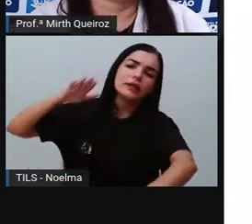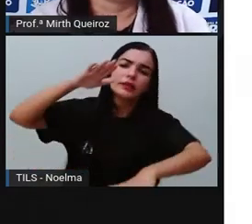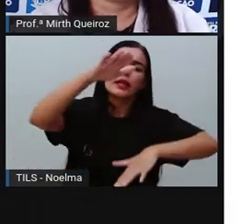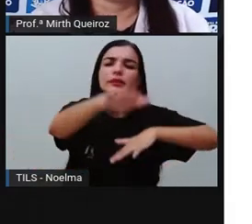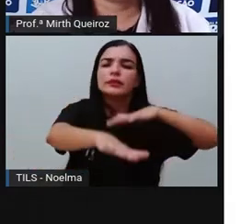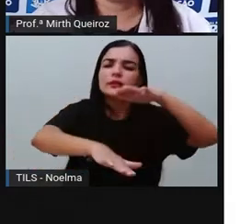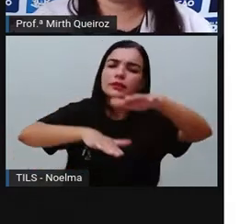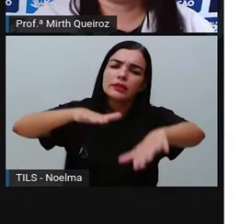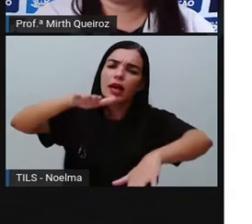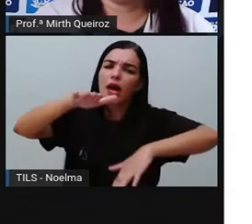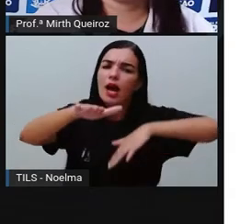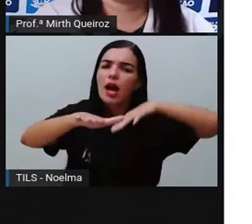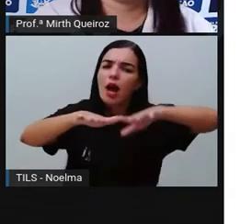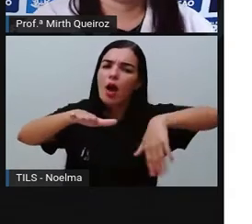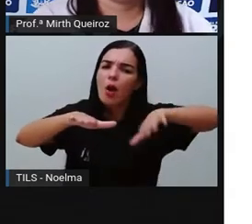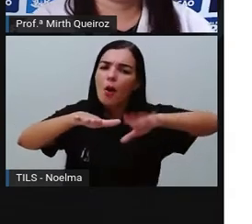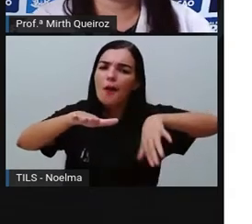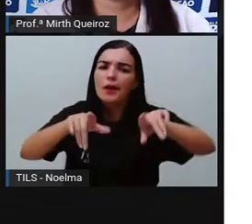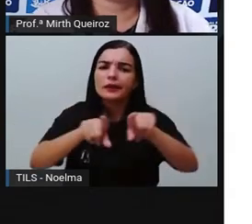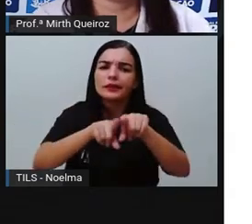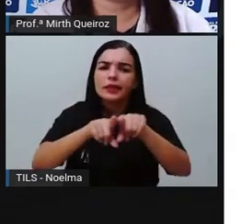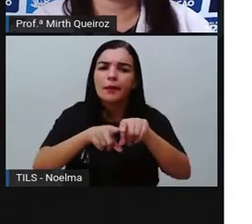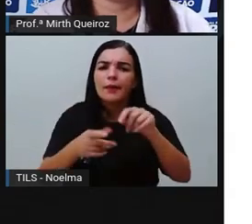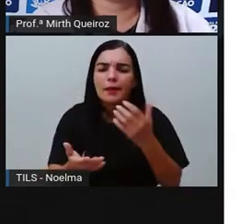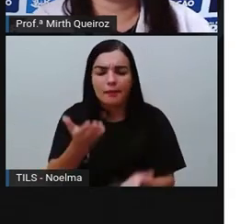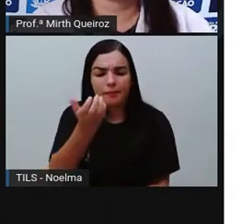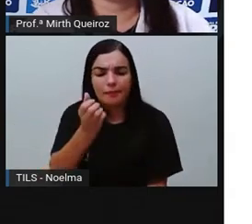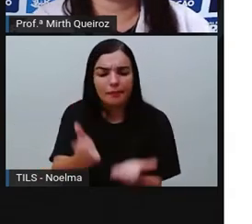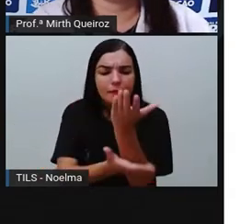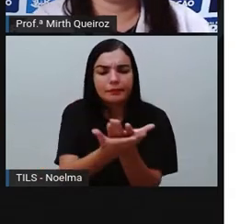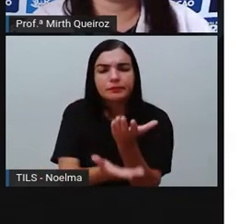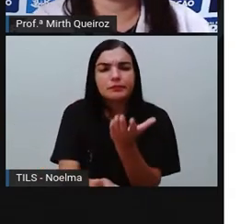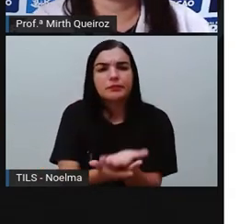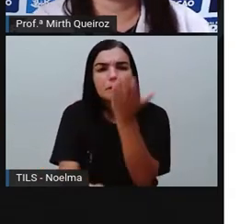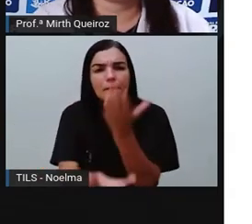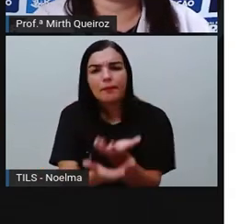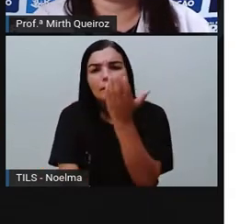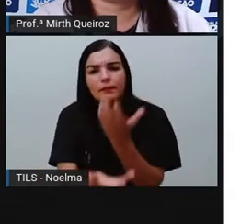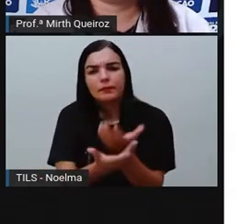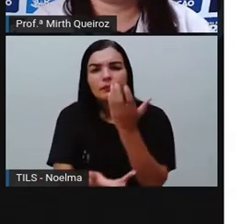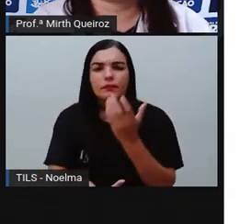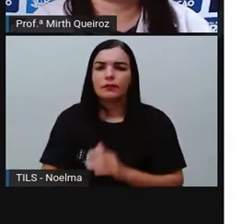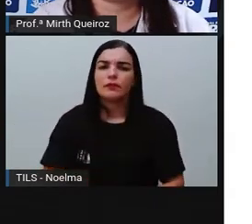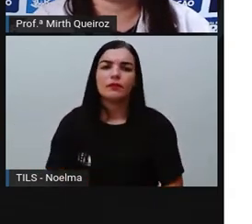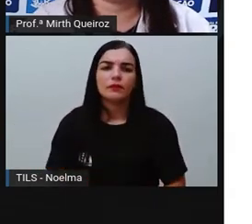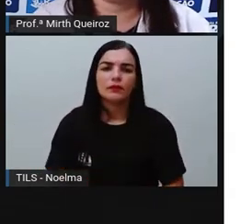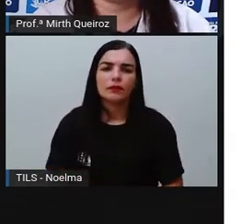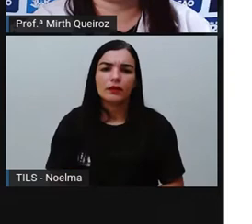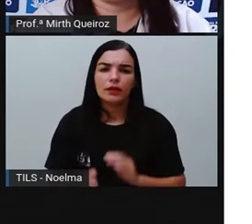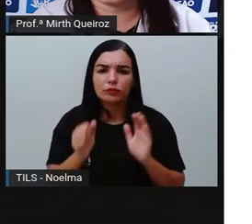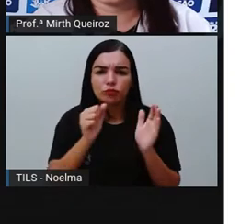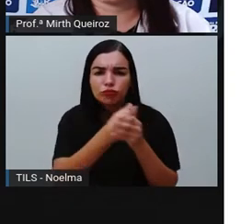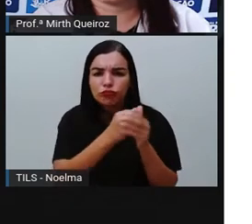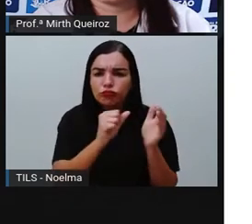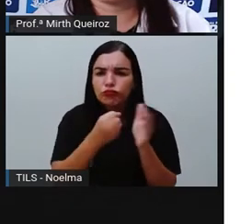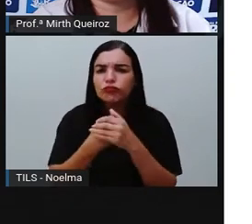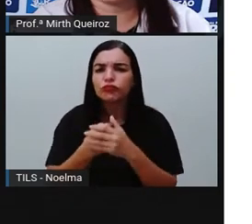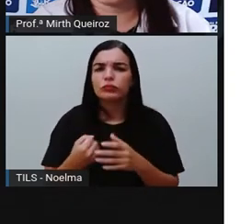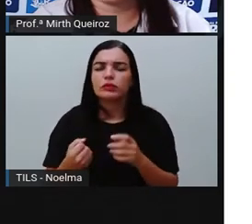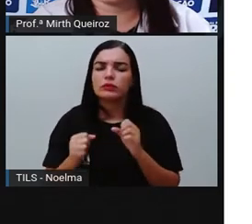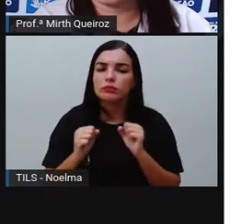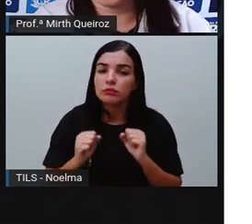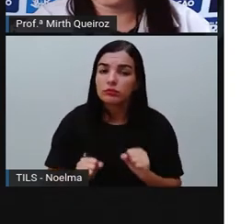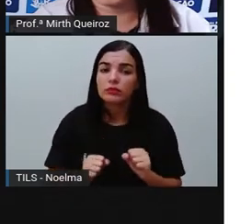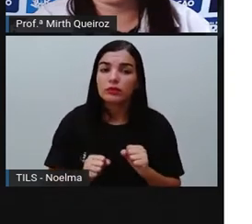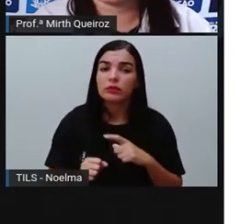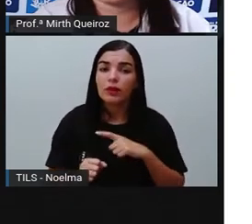pega-pega, ping-pong. O aprendizado motor acontece por meio de gestos diferentes e cada atividade dessa,